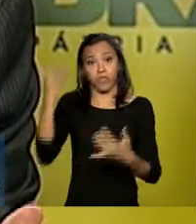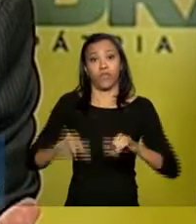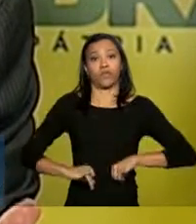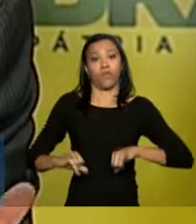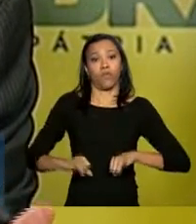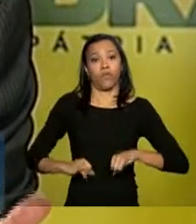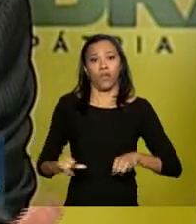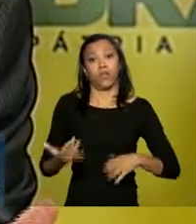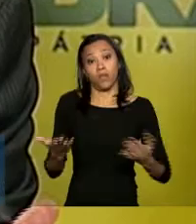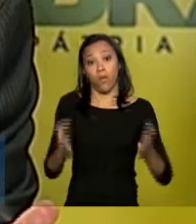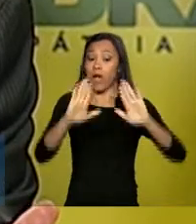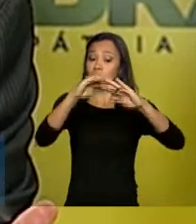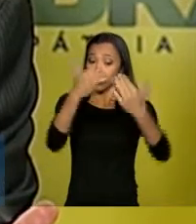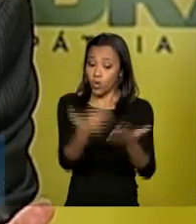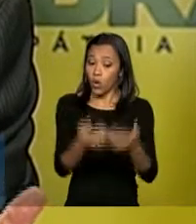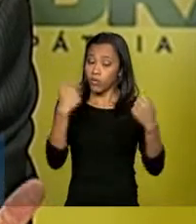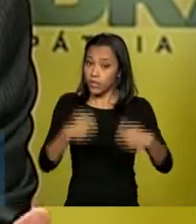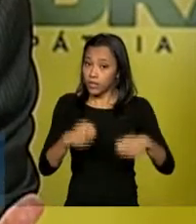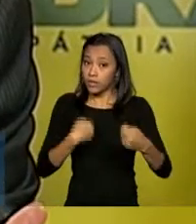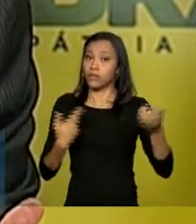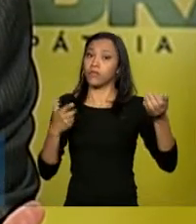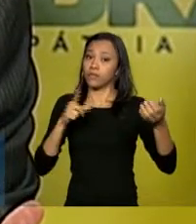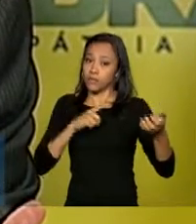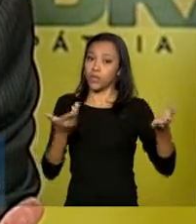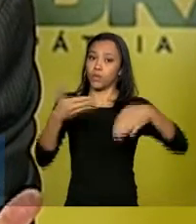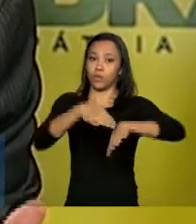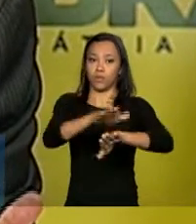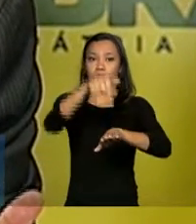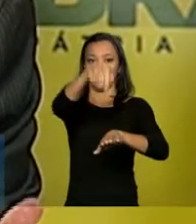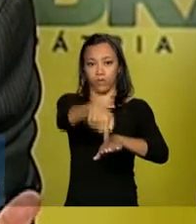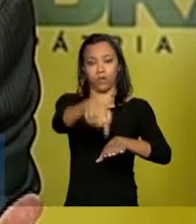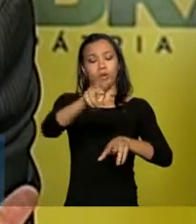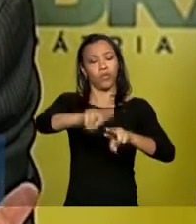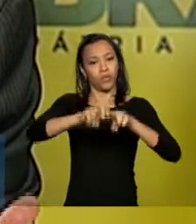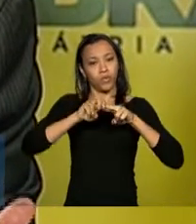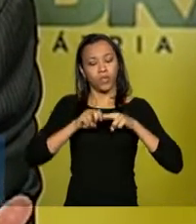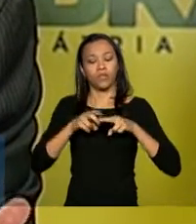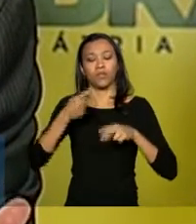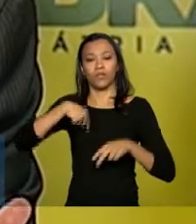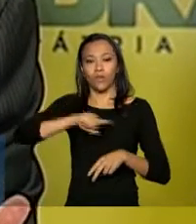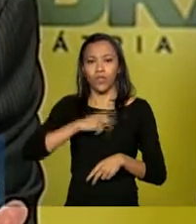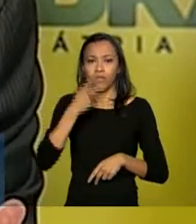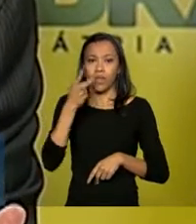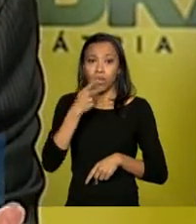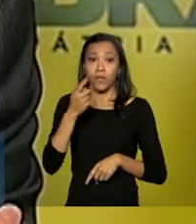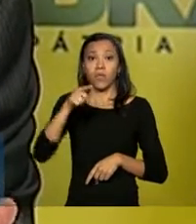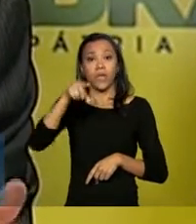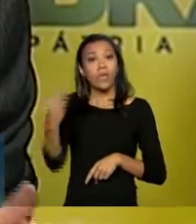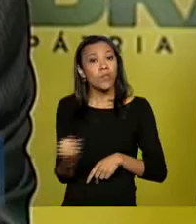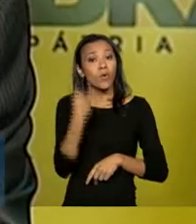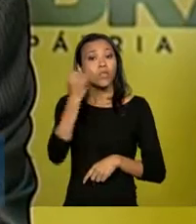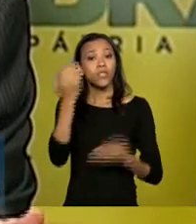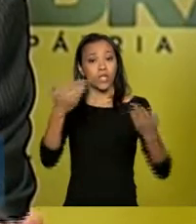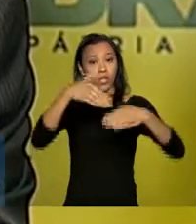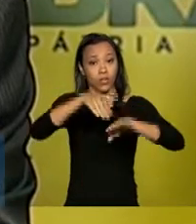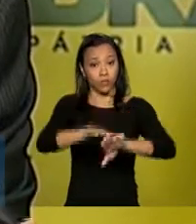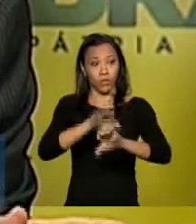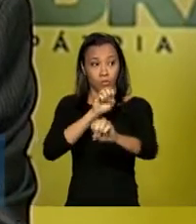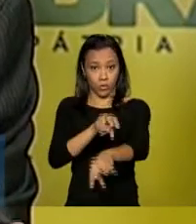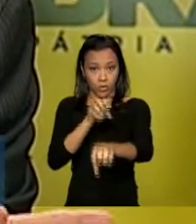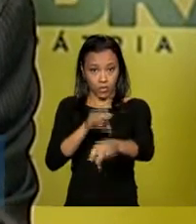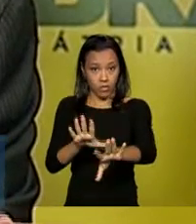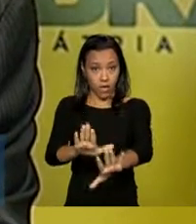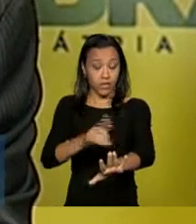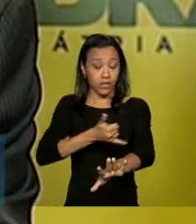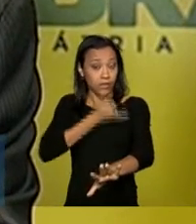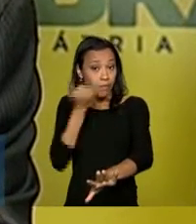escola pode e deve incluí-las mais. Por isso nós enfatizamos muito o caráter includente da educação, mas também isso depende de